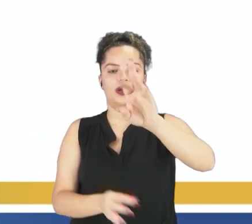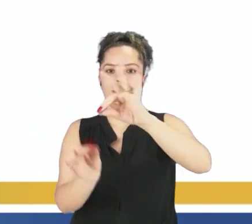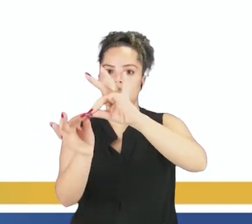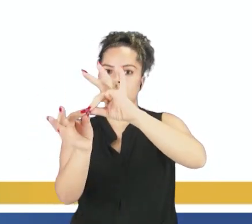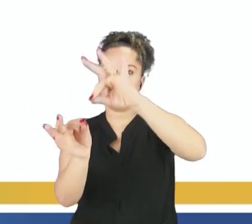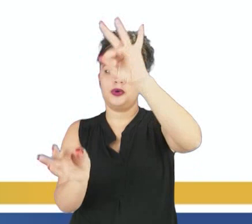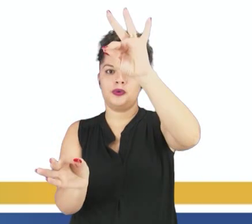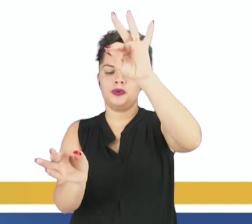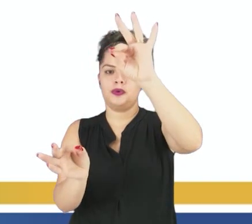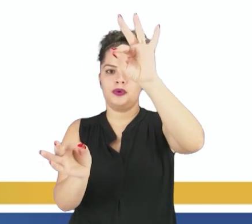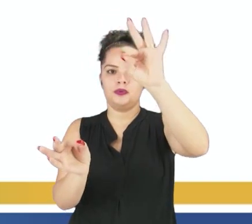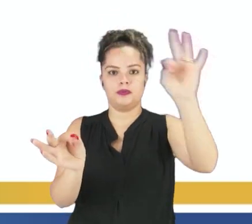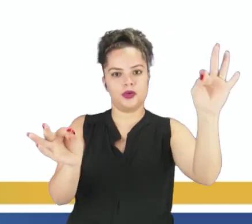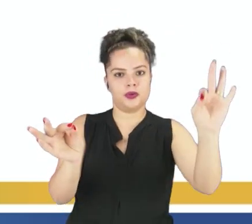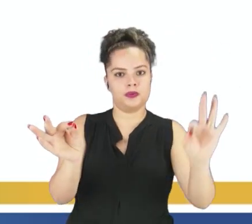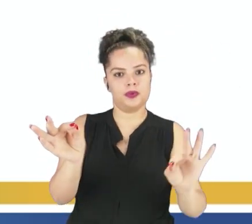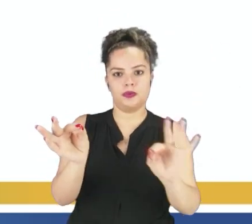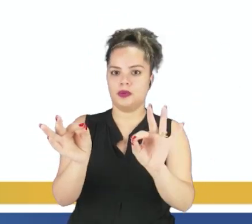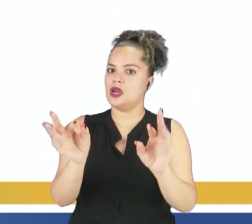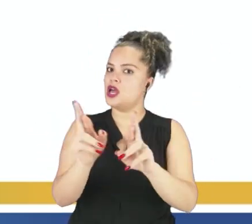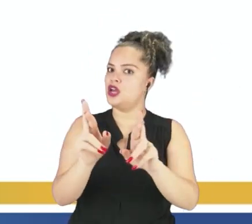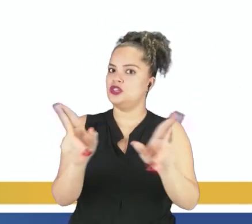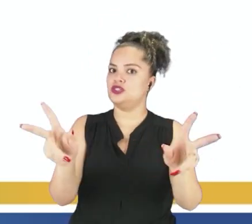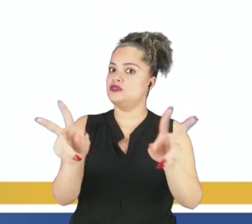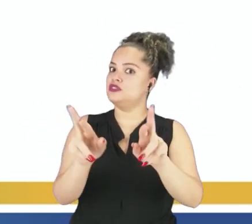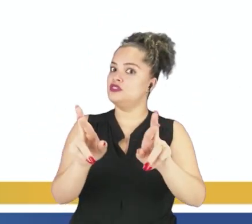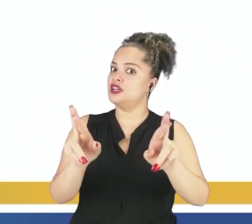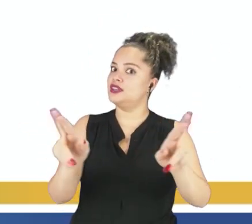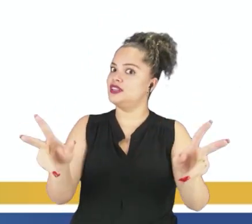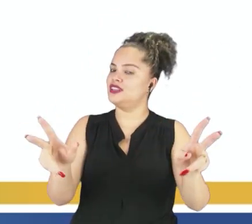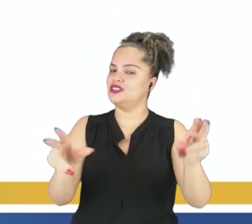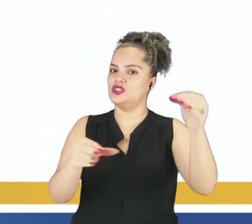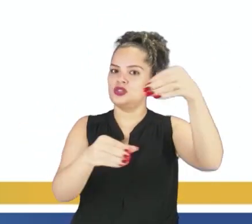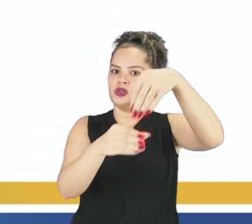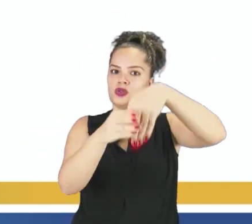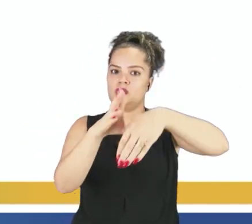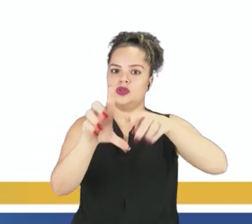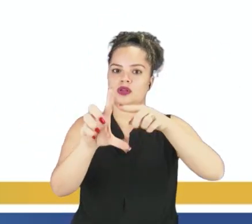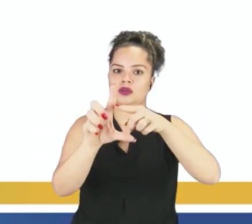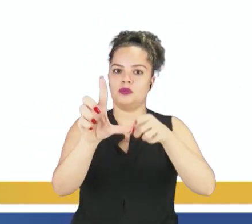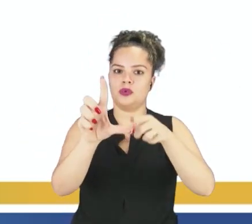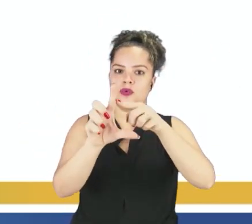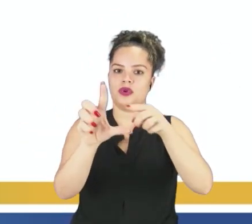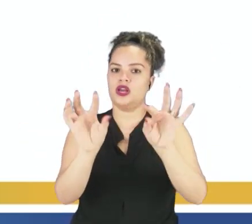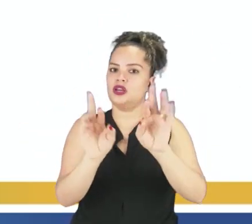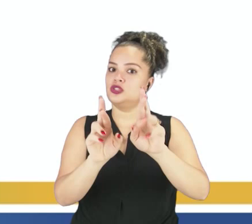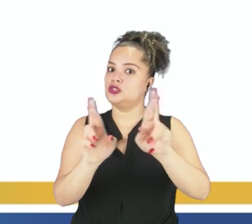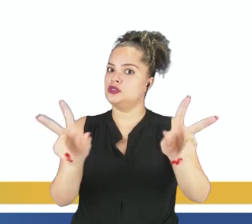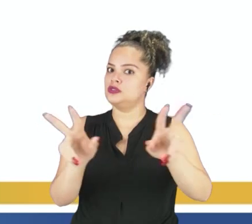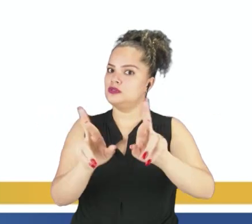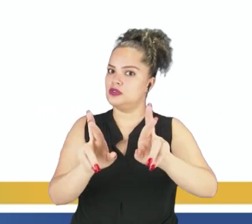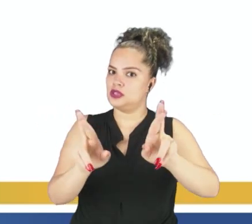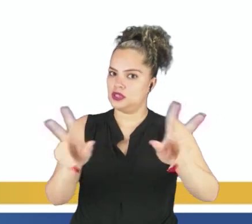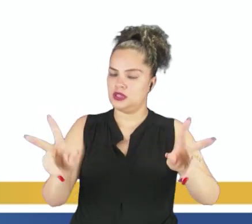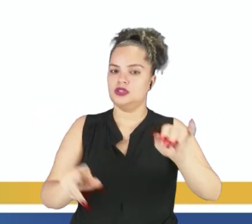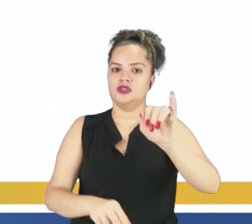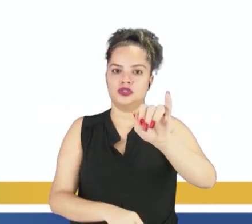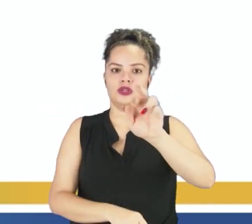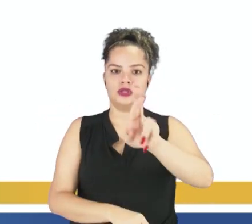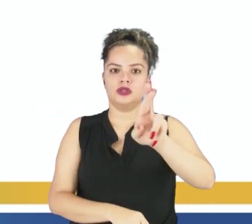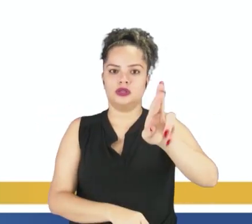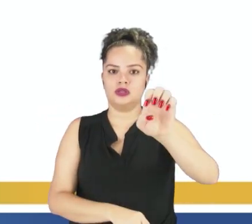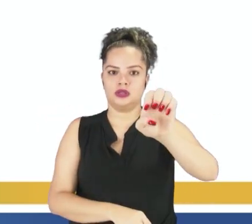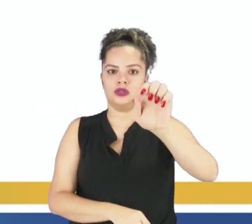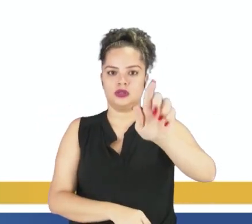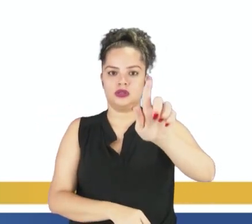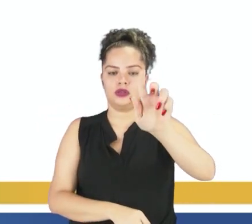Inclusive os seus ângulos também vão ter tamanhos diferentes, aberturas diferentes. Então, aí a gente vai ter o polígono regular e